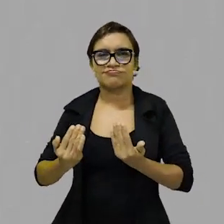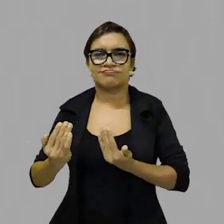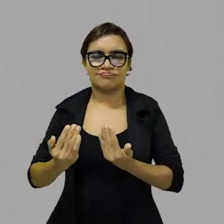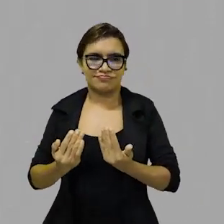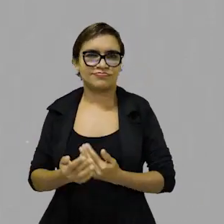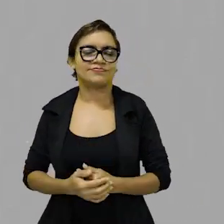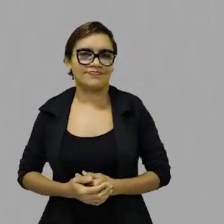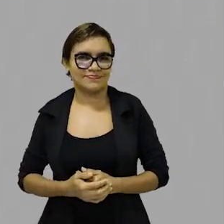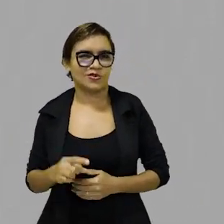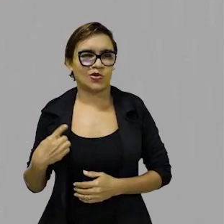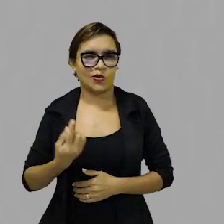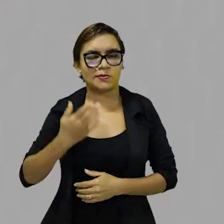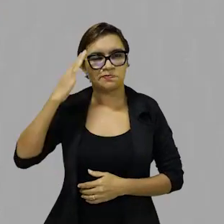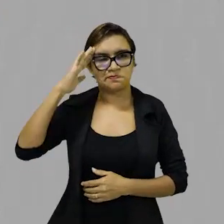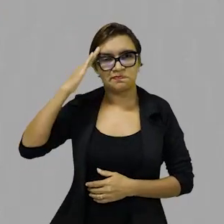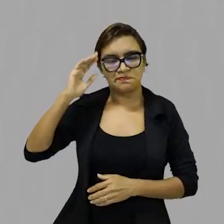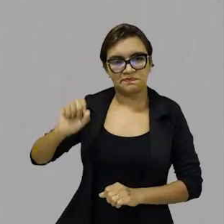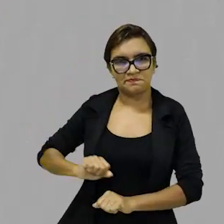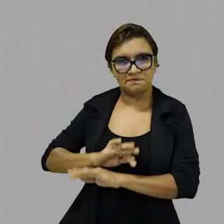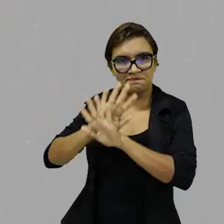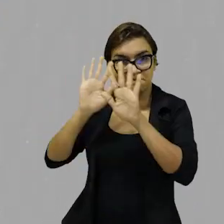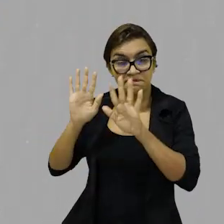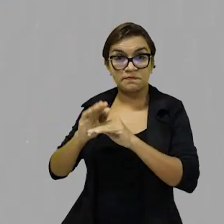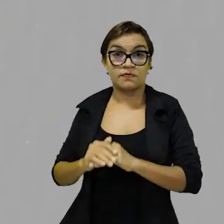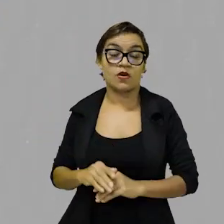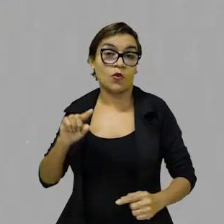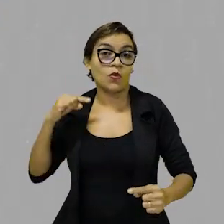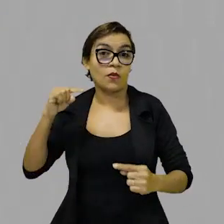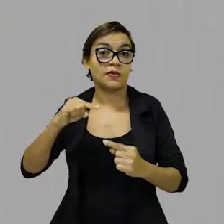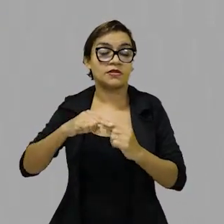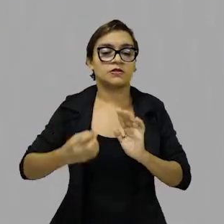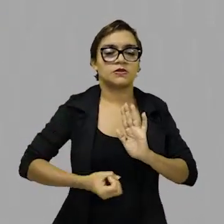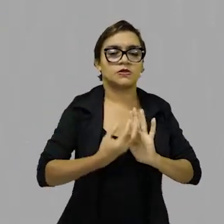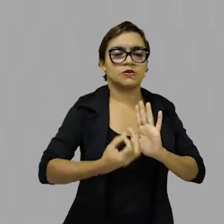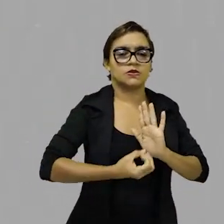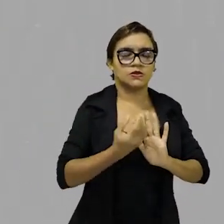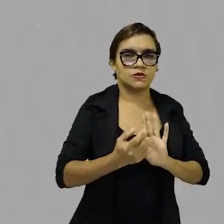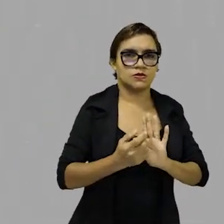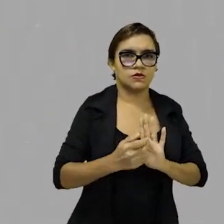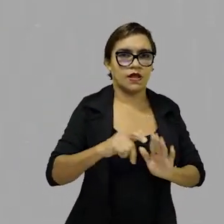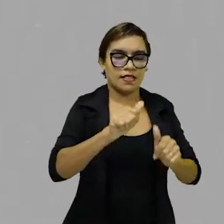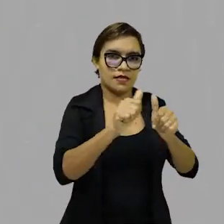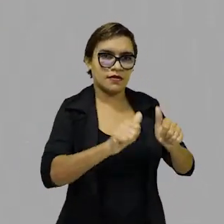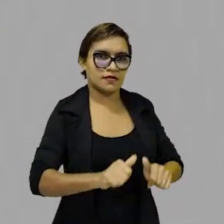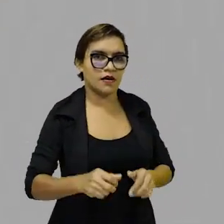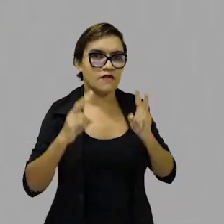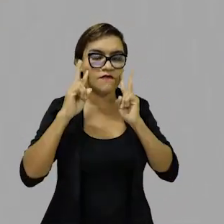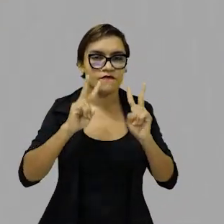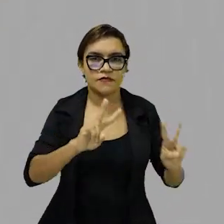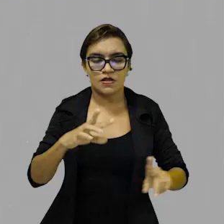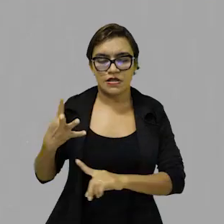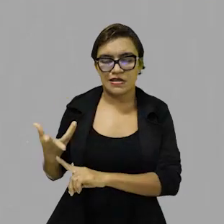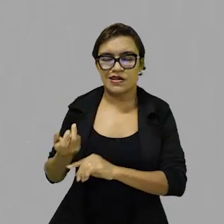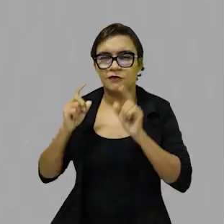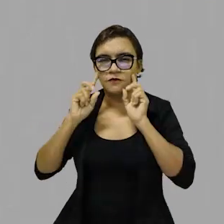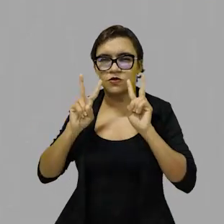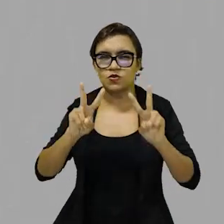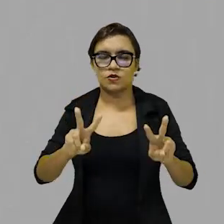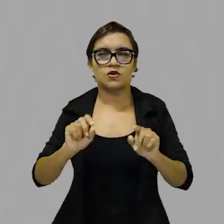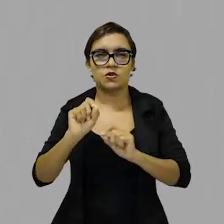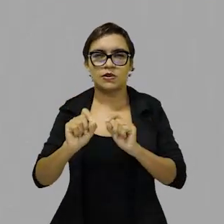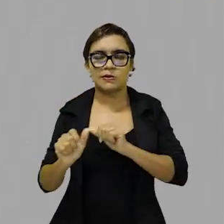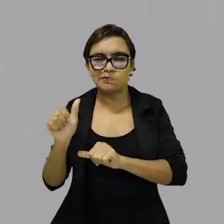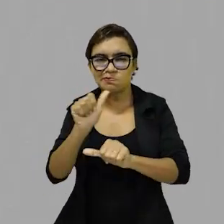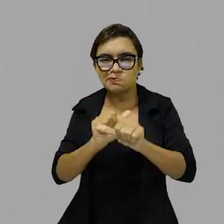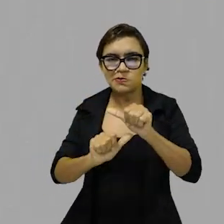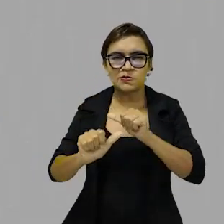um comparativo para a gente entender o que foi. O objetivo do expressionismo nas artes visuais era distorcer de maneira